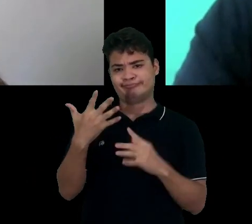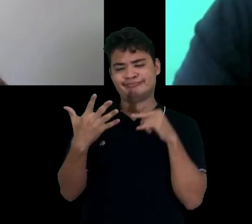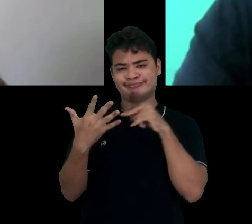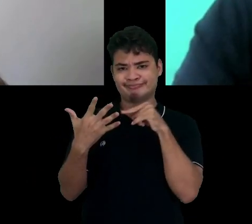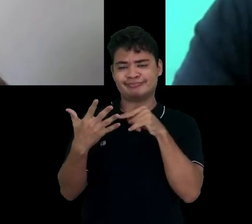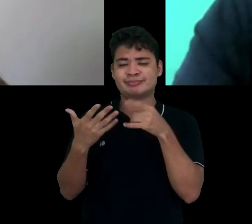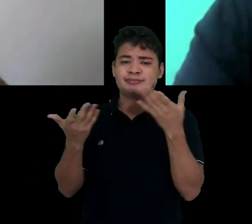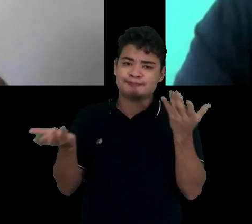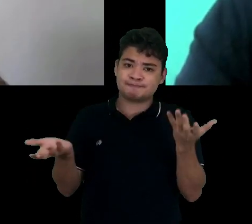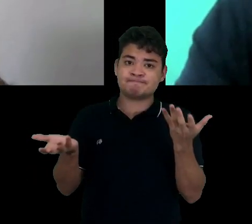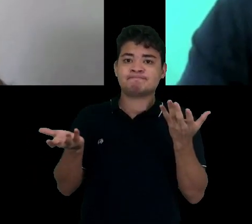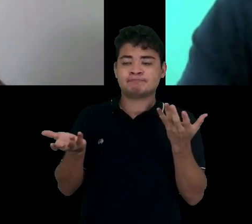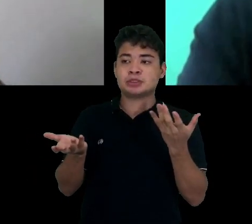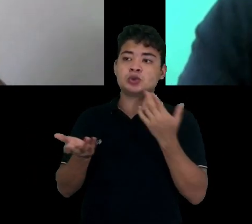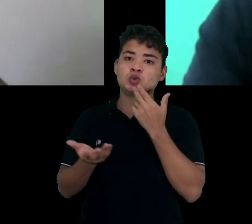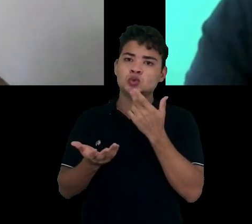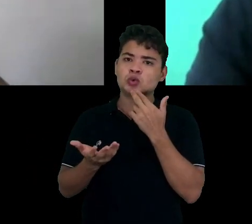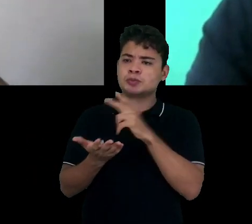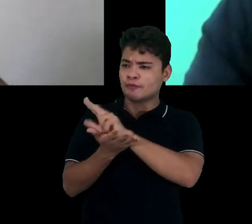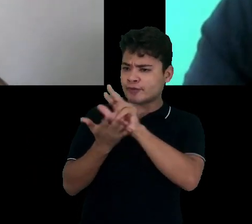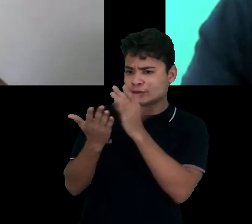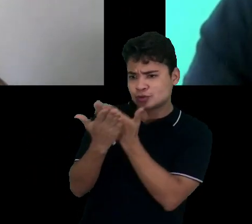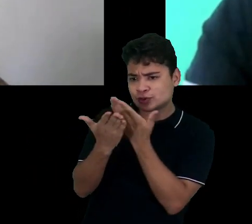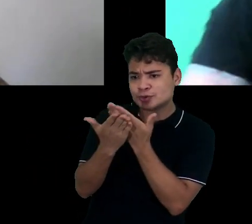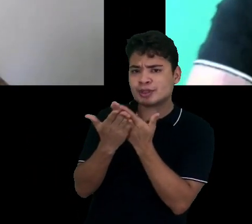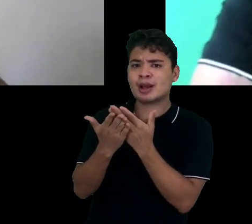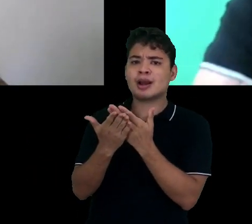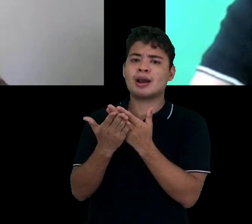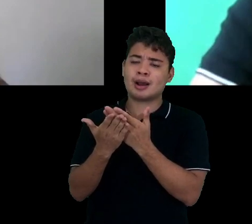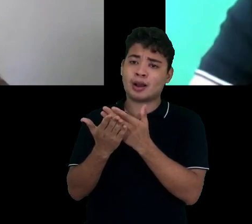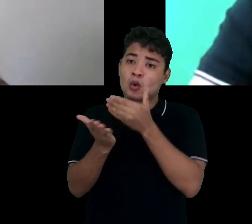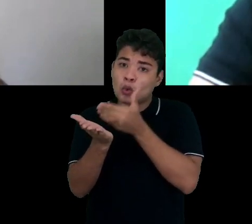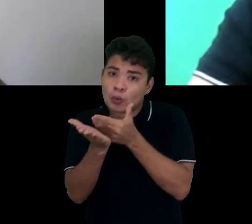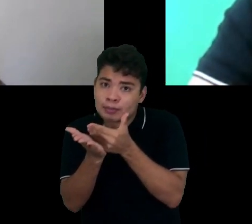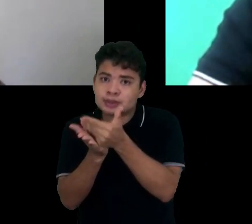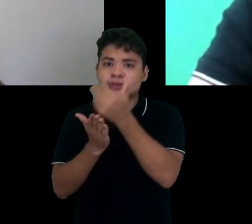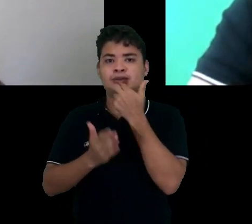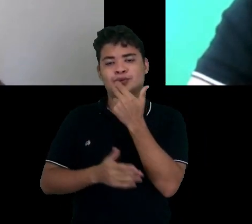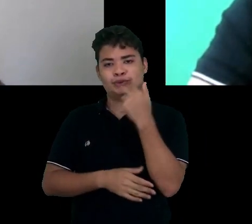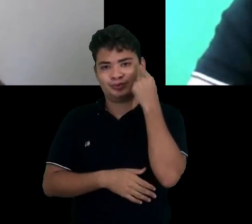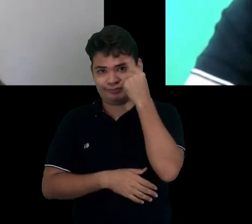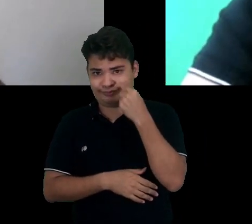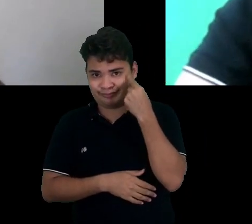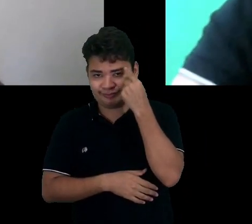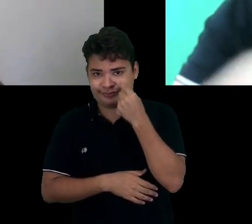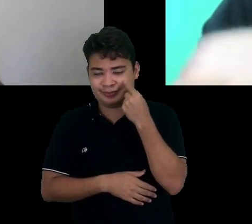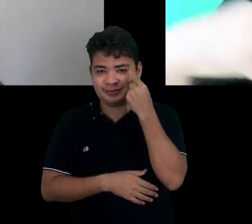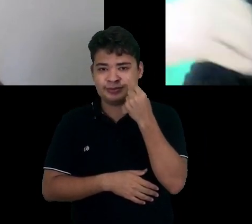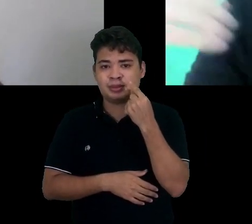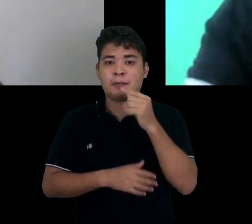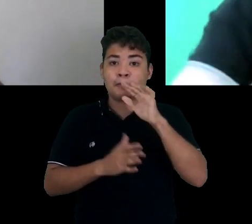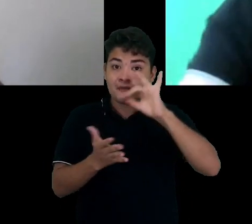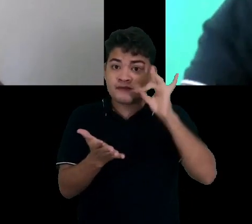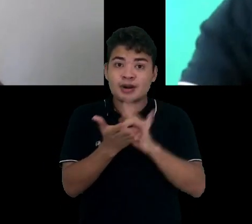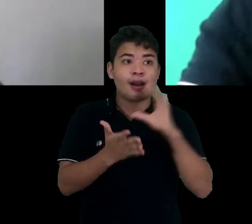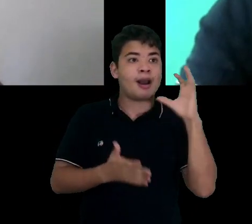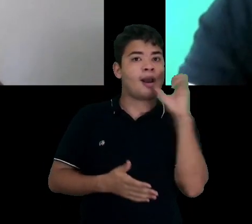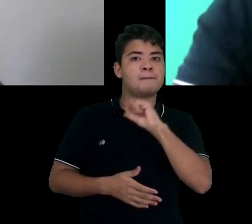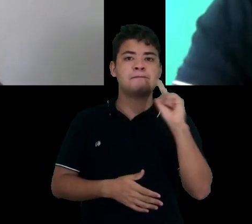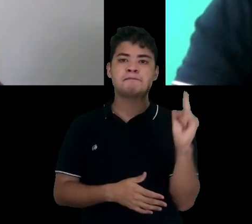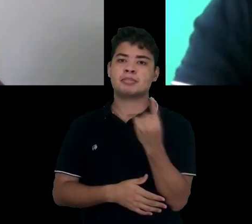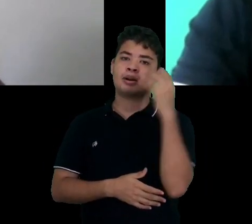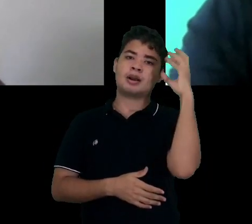de sinais. Então, desses idiomas, por incrível que pareça, eu comecei aprendendo espanhol e